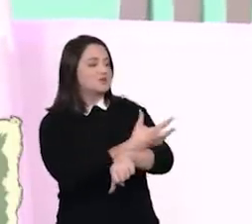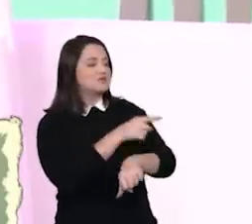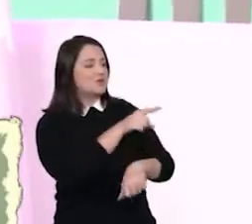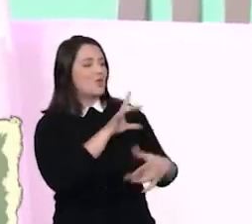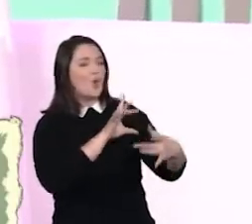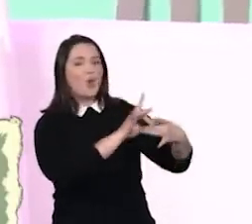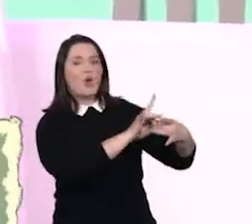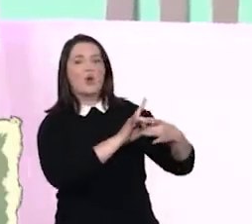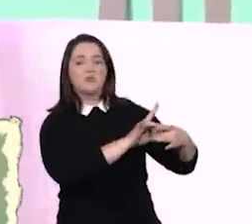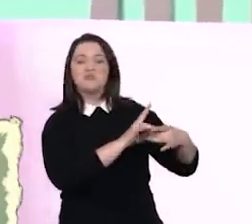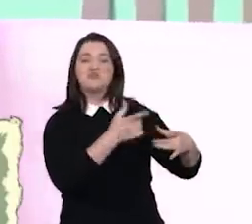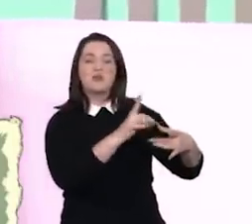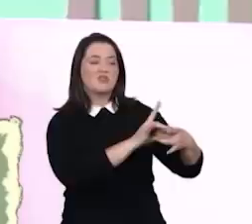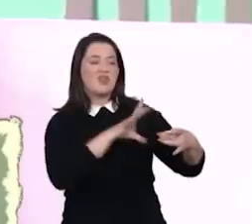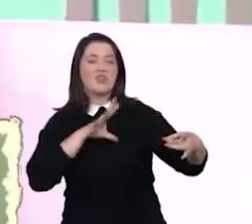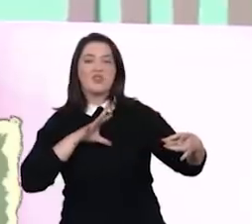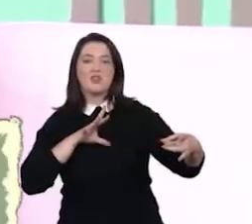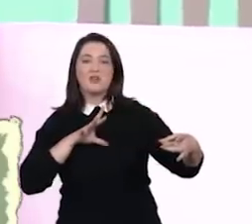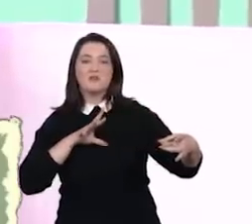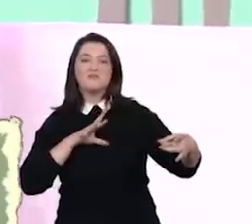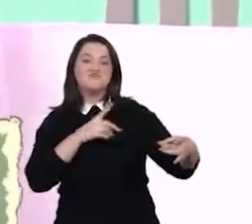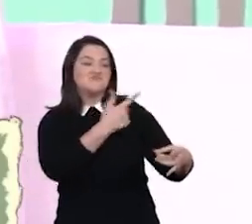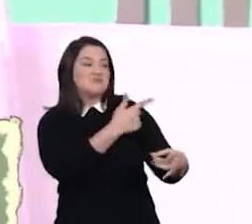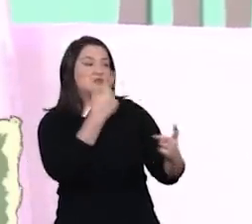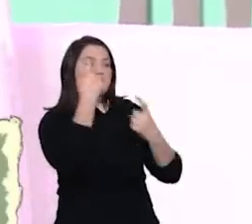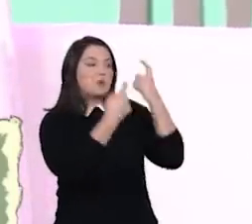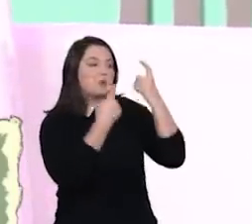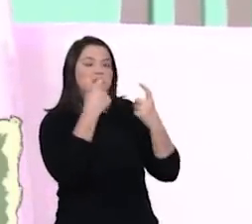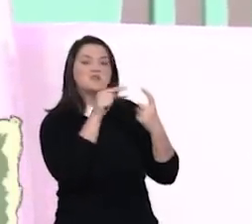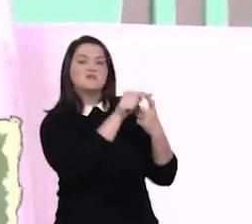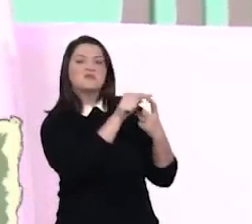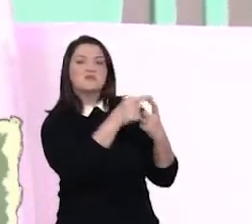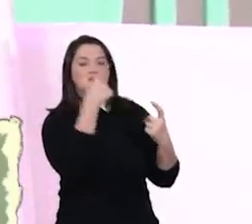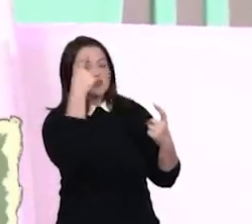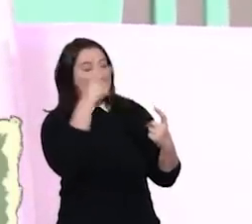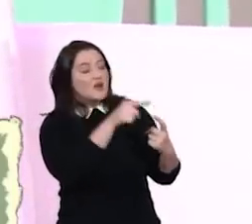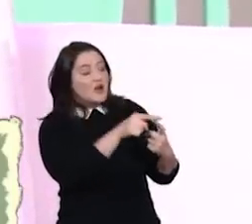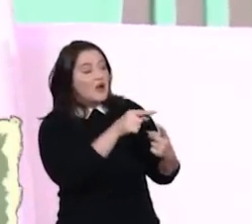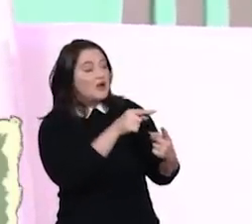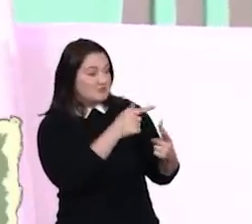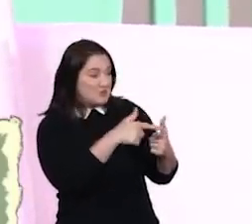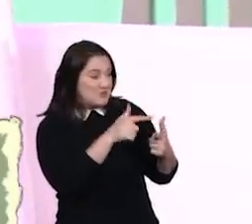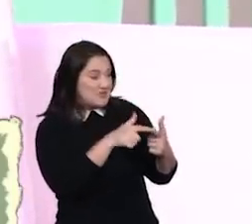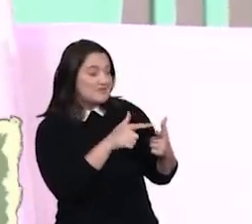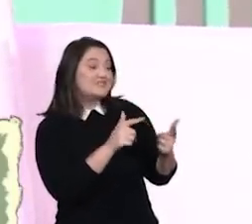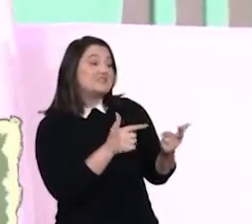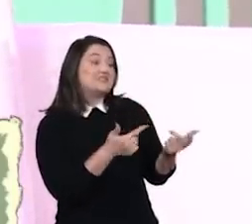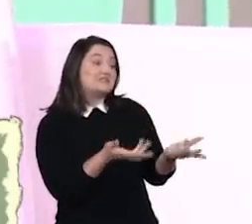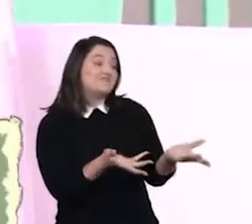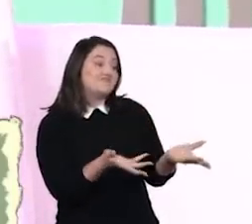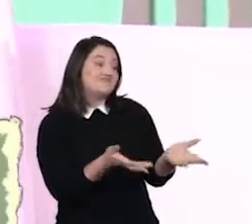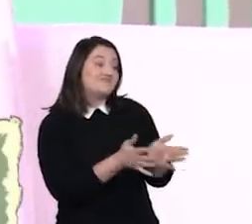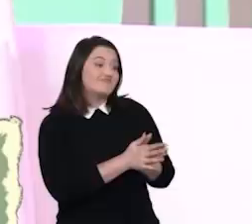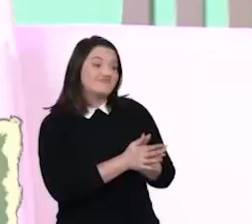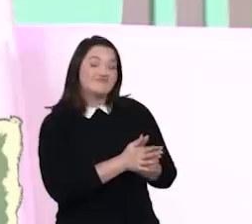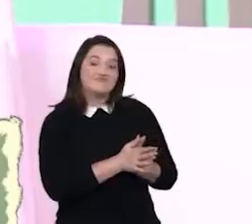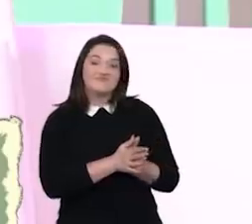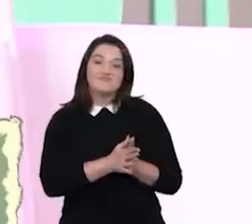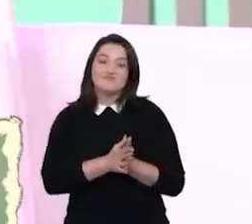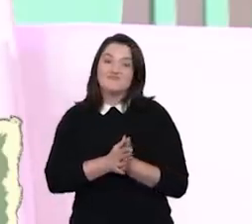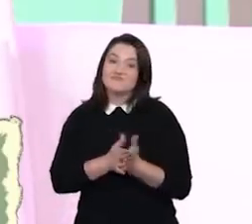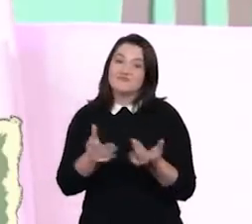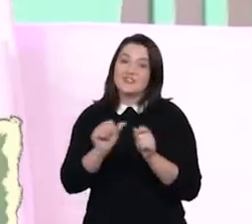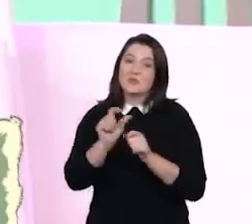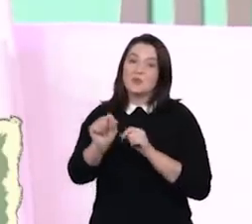dizemos, quando não existe preocupação com o que o outro passa, os profissionais, os especialistas no